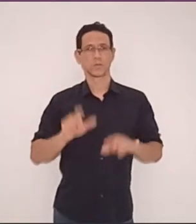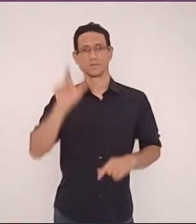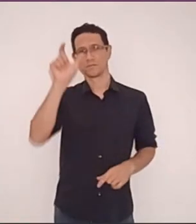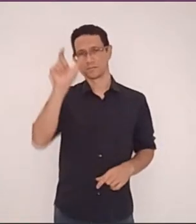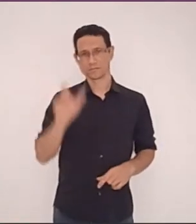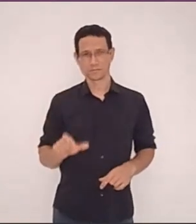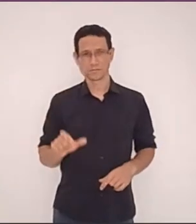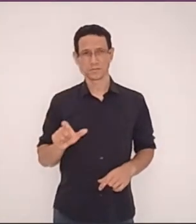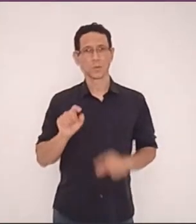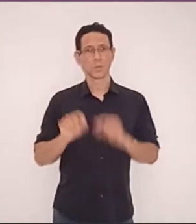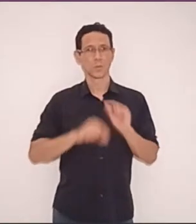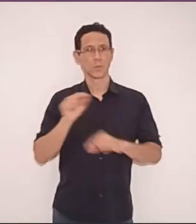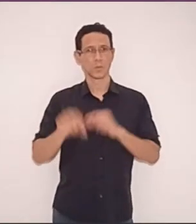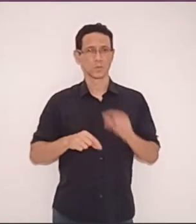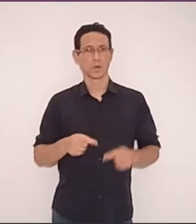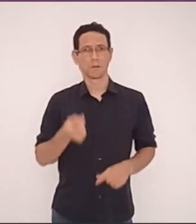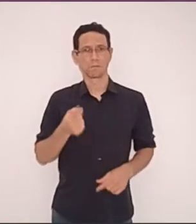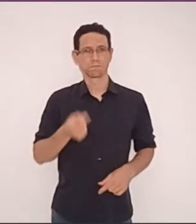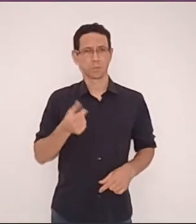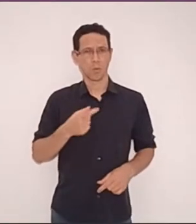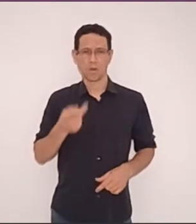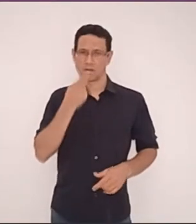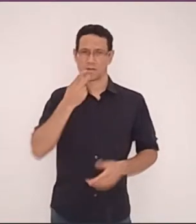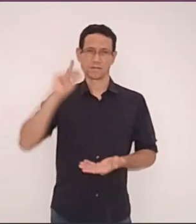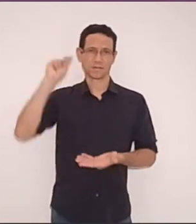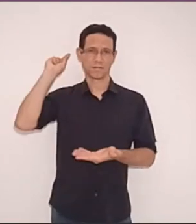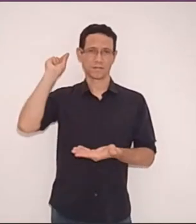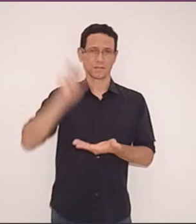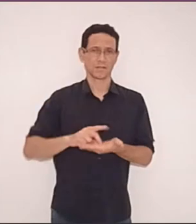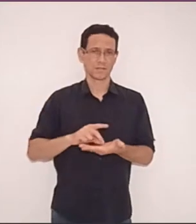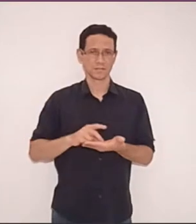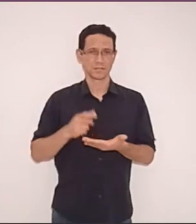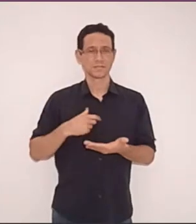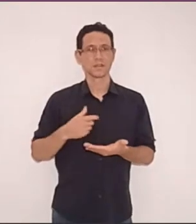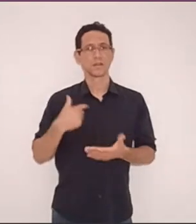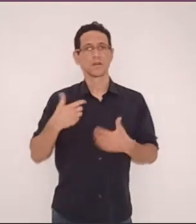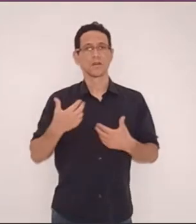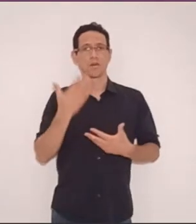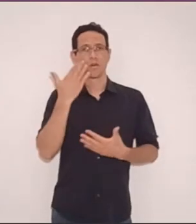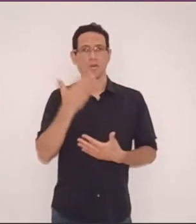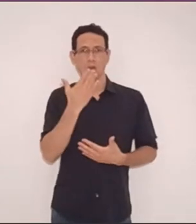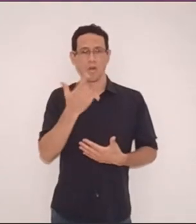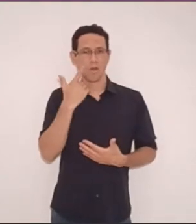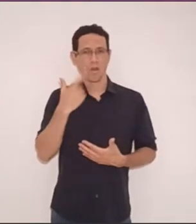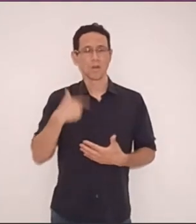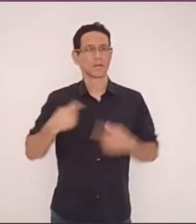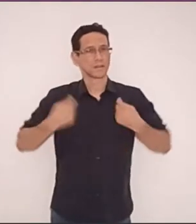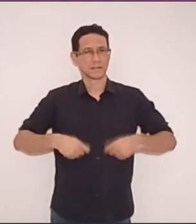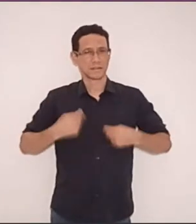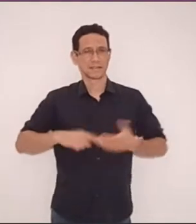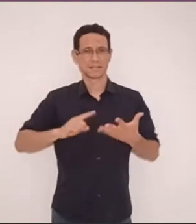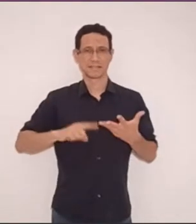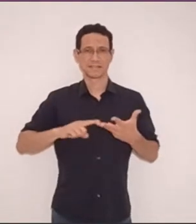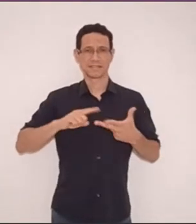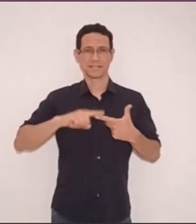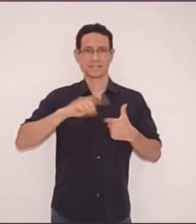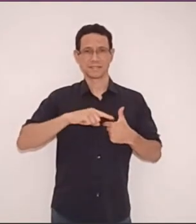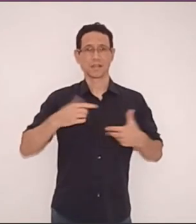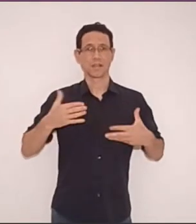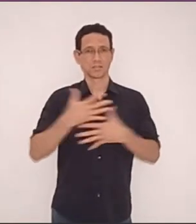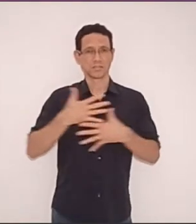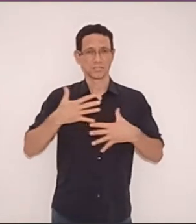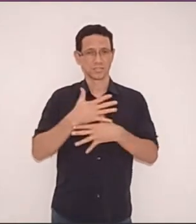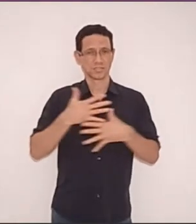alguém para muitos na cara pouco dizer a verdade e os da minha cotiza Colina e traz necessidade a